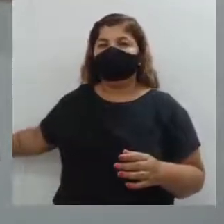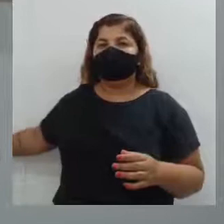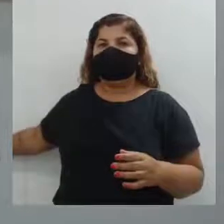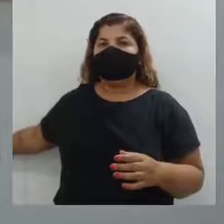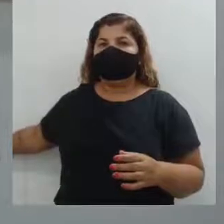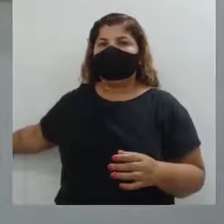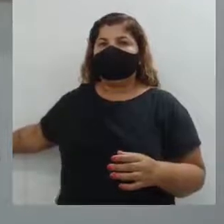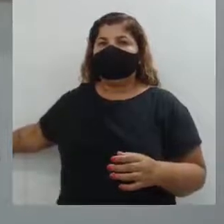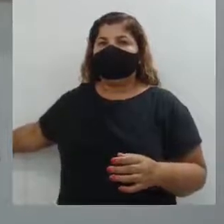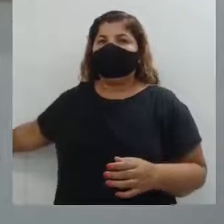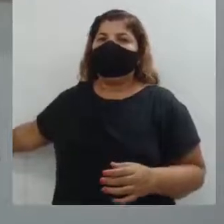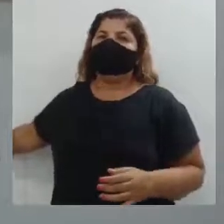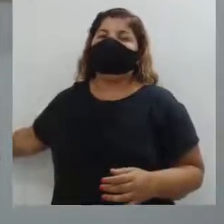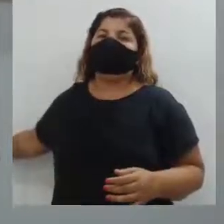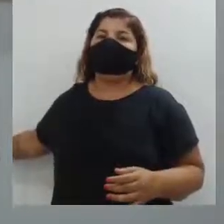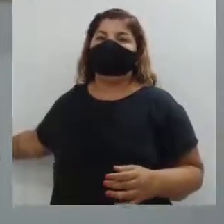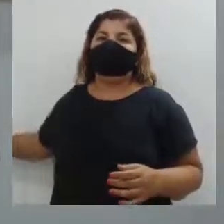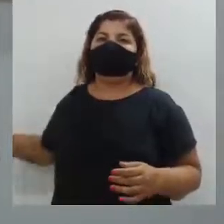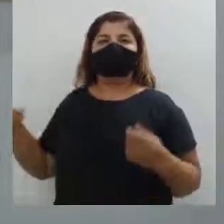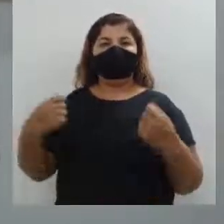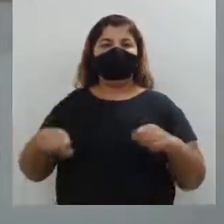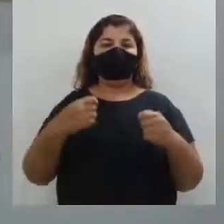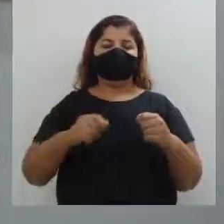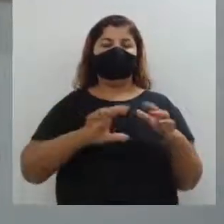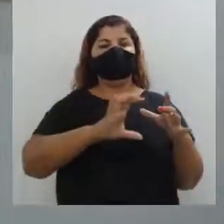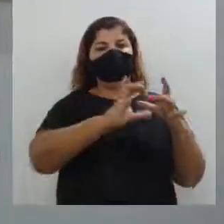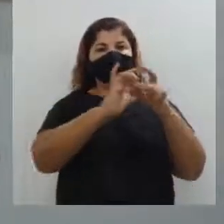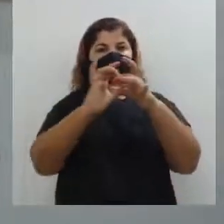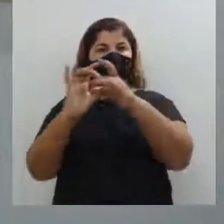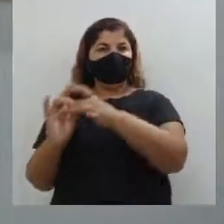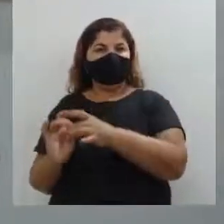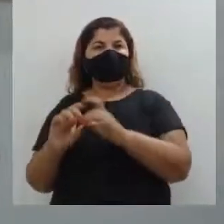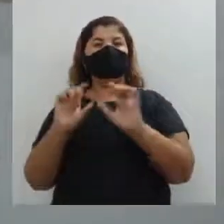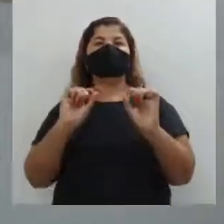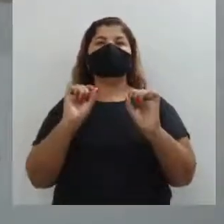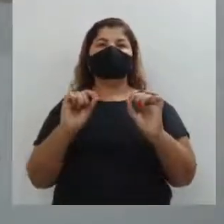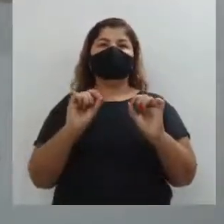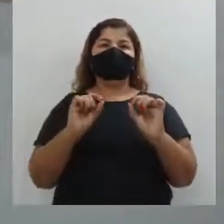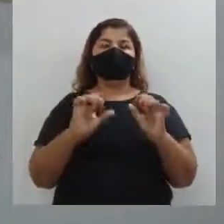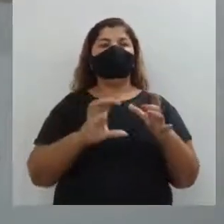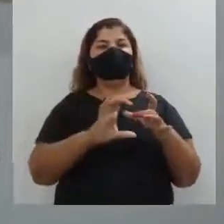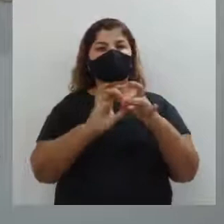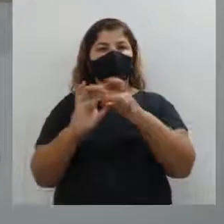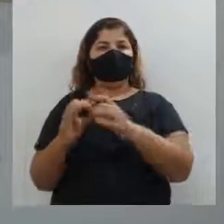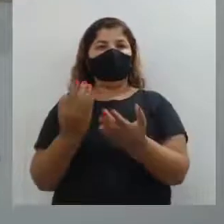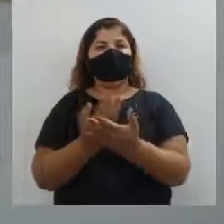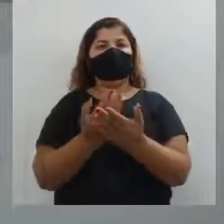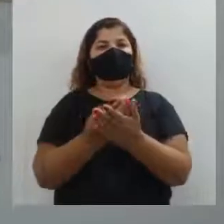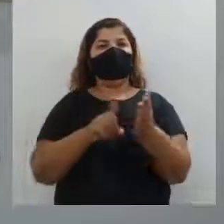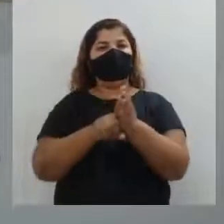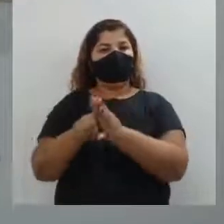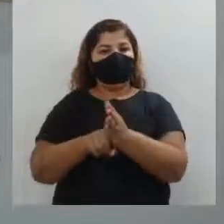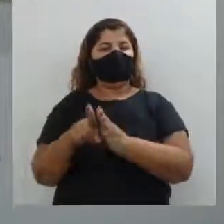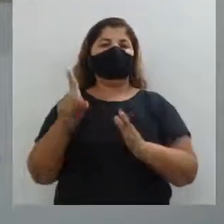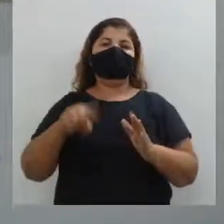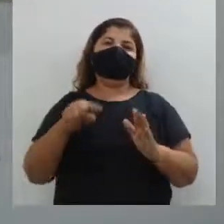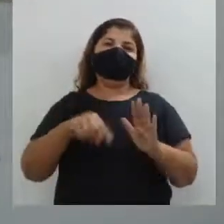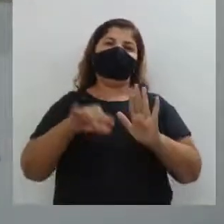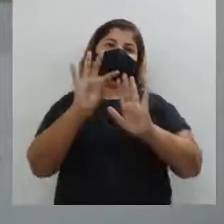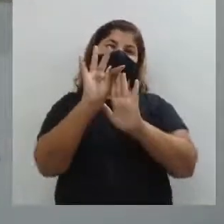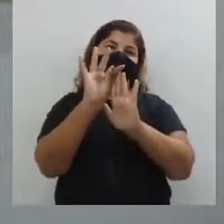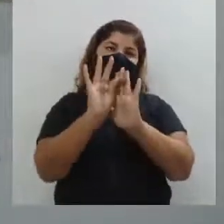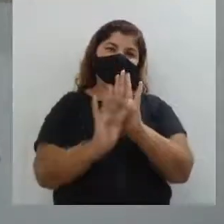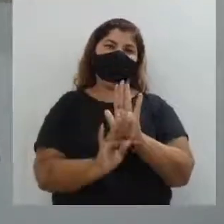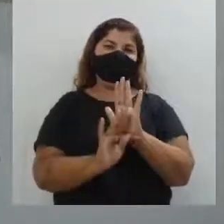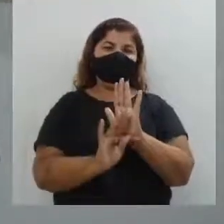acontecer justamente num contexto. E o contexto de estudo é um texto, tá certo?